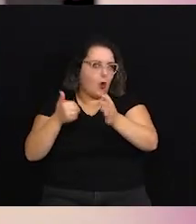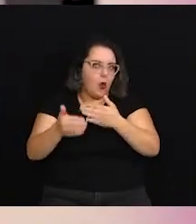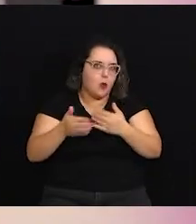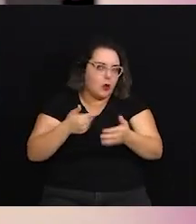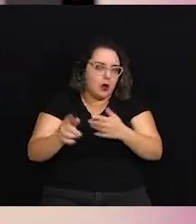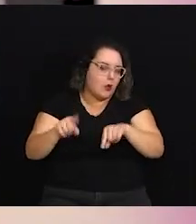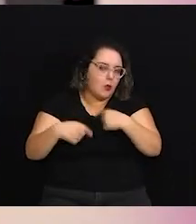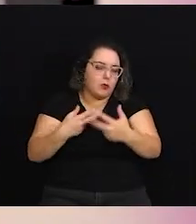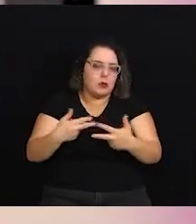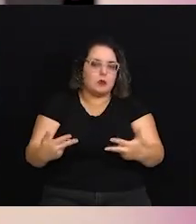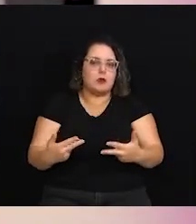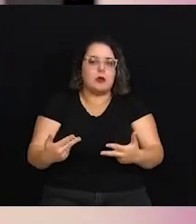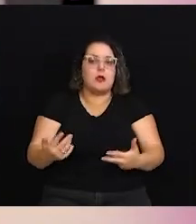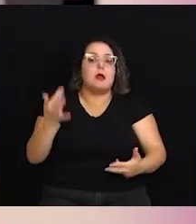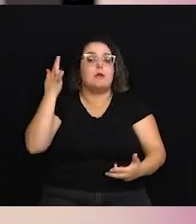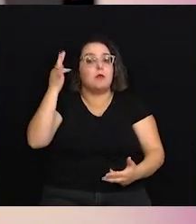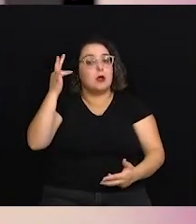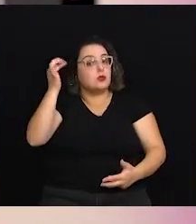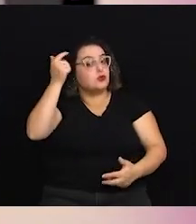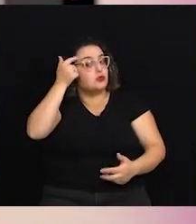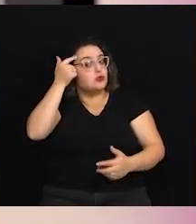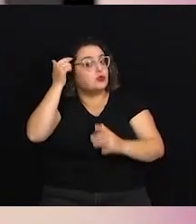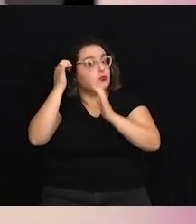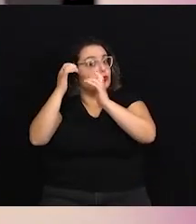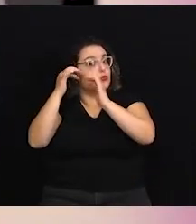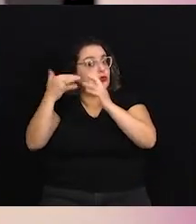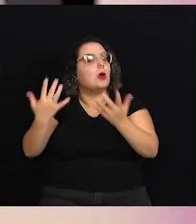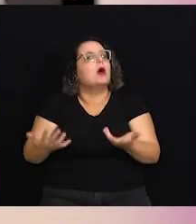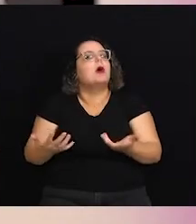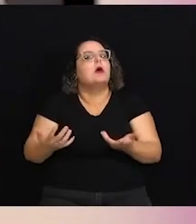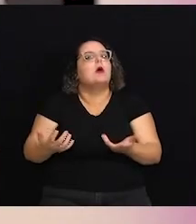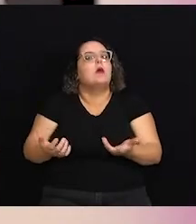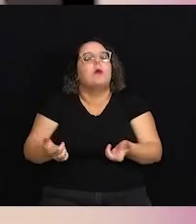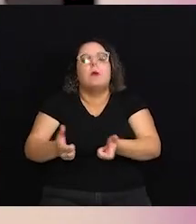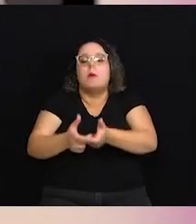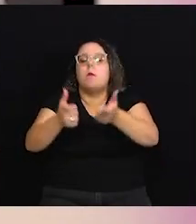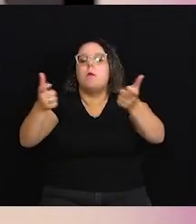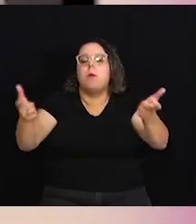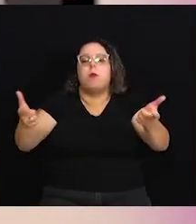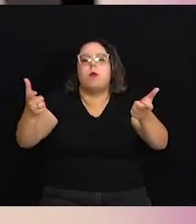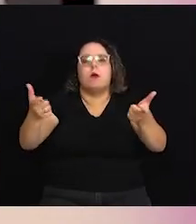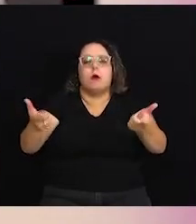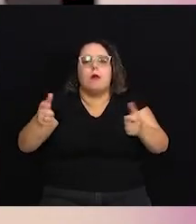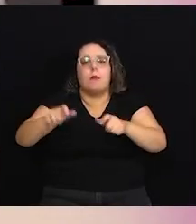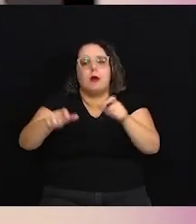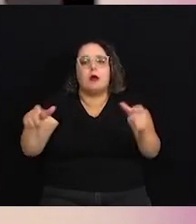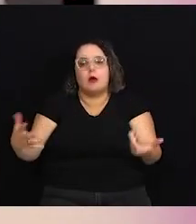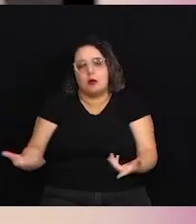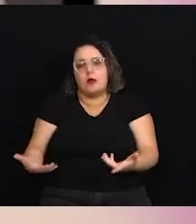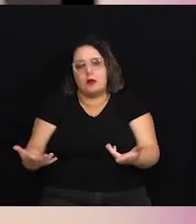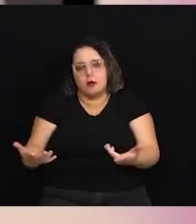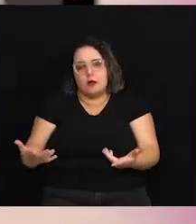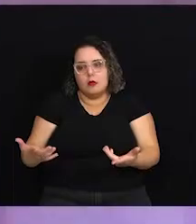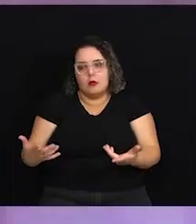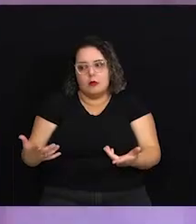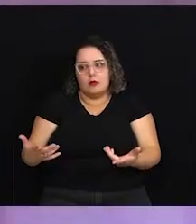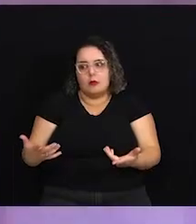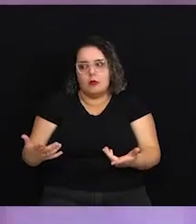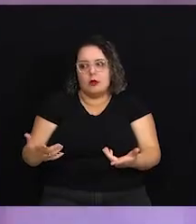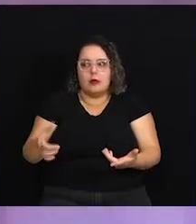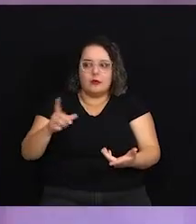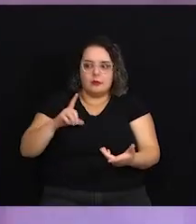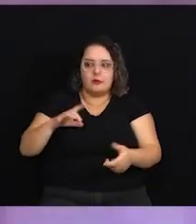você levou a lesão do cérebro e com isso desencadeou a Eclésia a posteriori